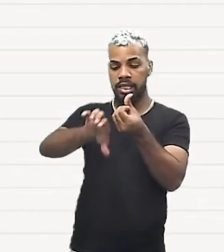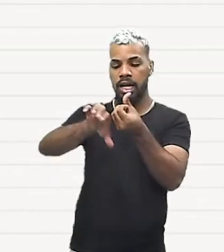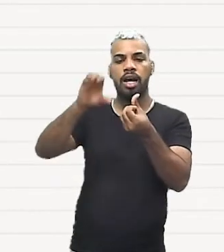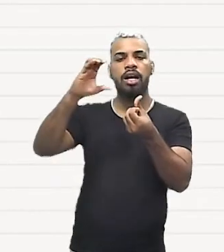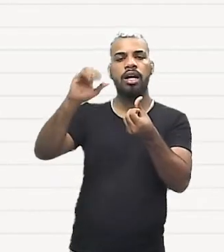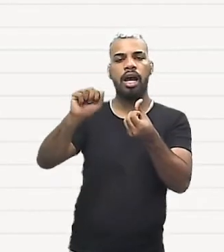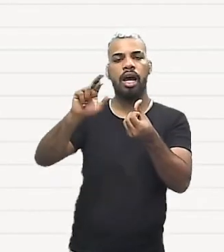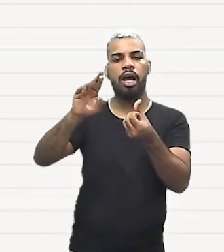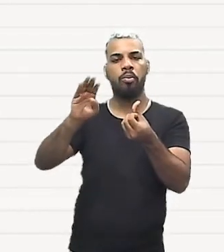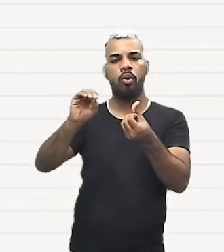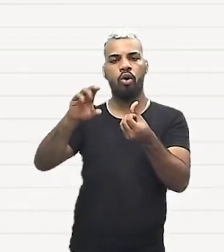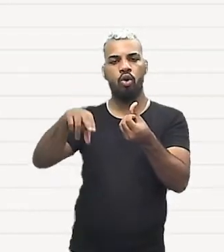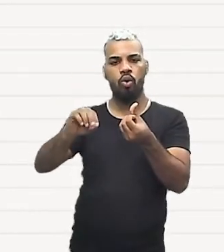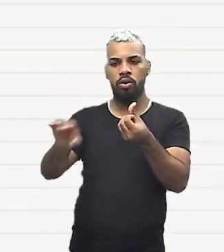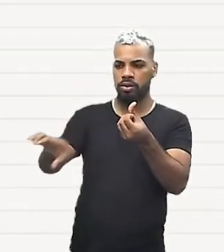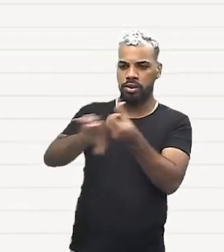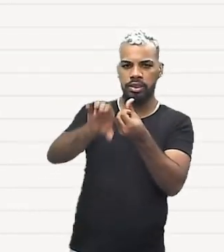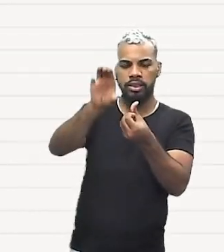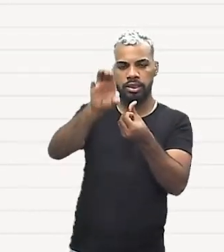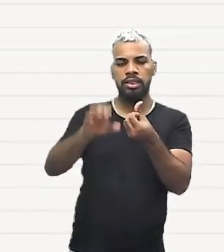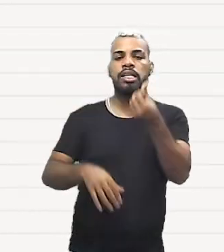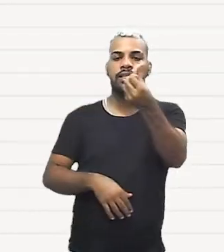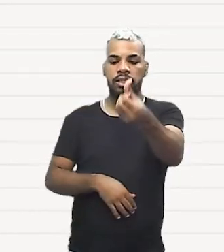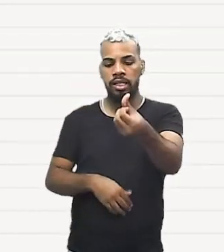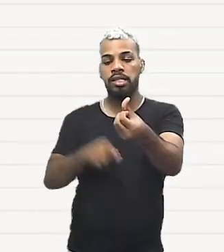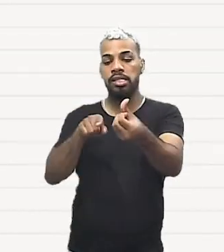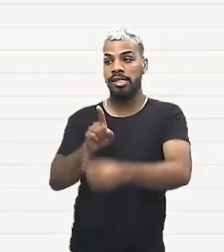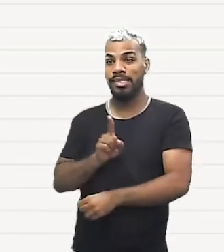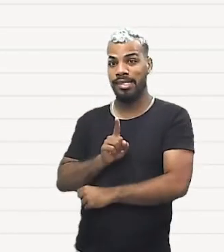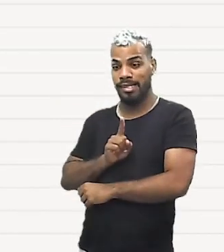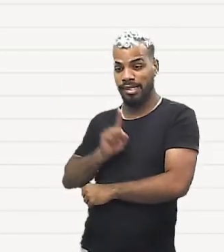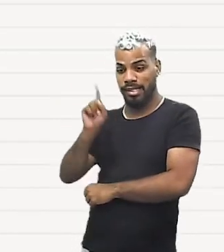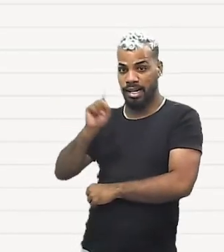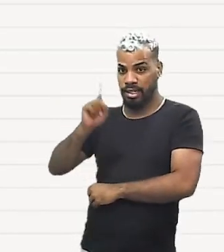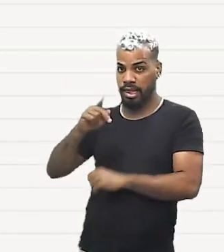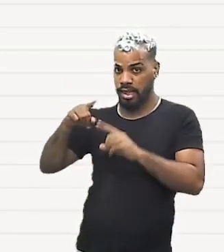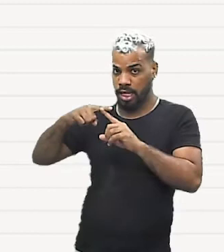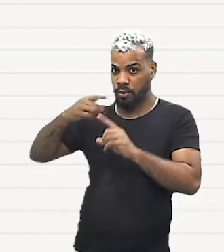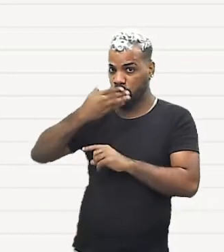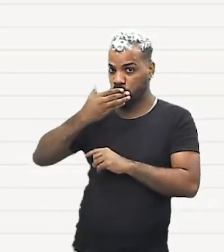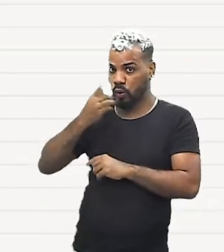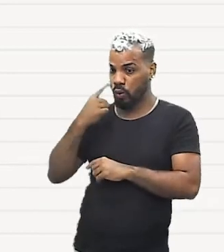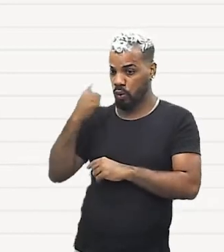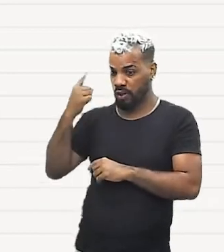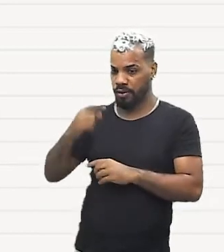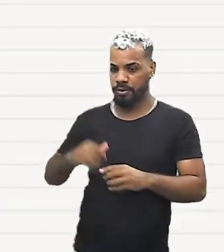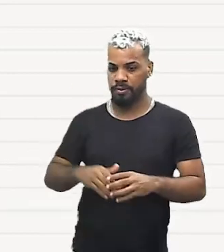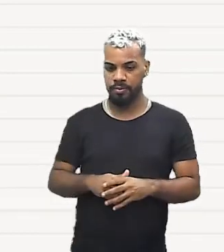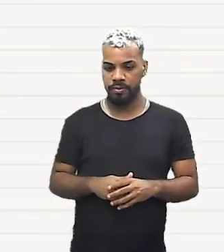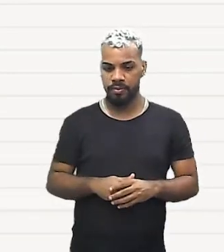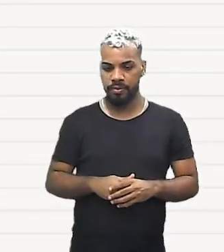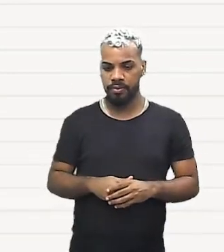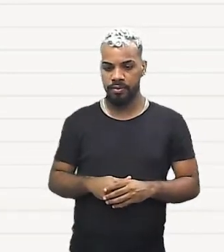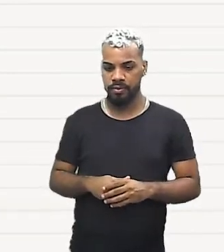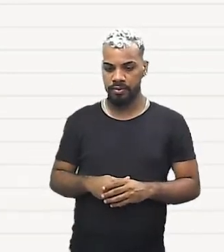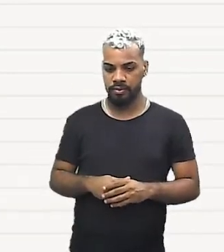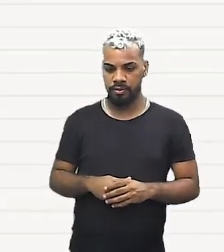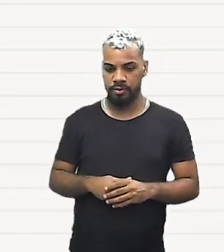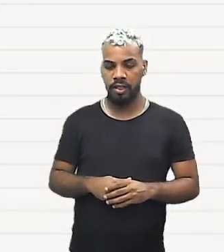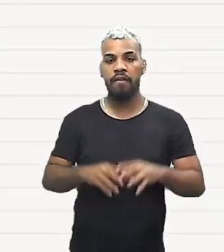o que é que vai acontecer essa glicose ó ela vai ser quebrada